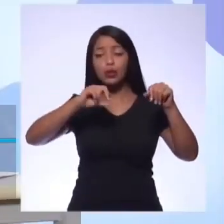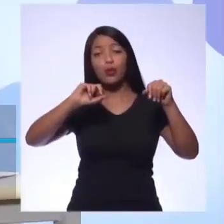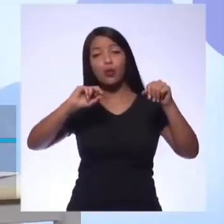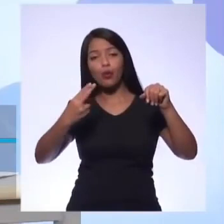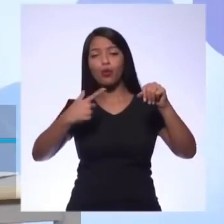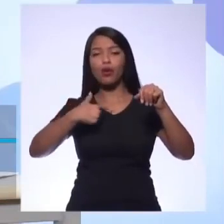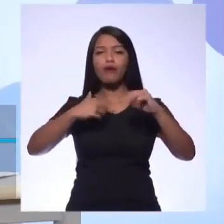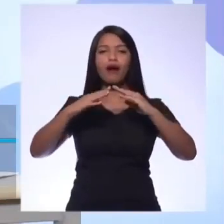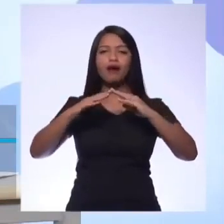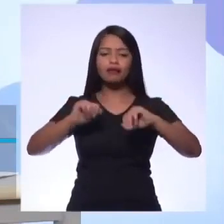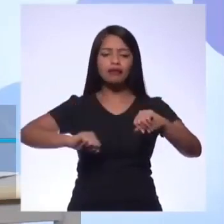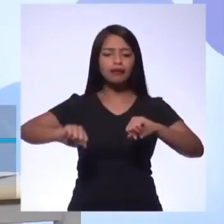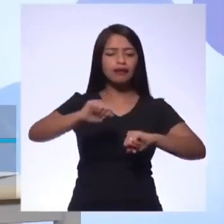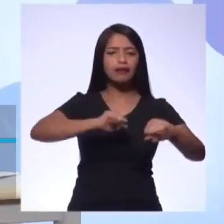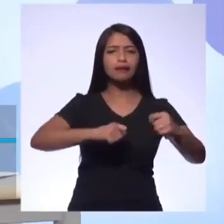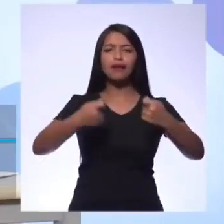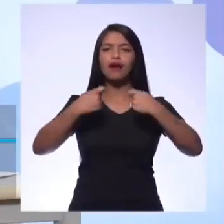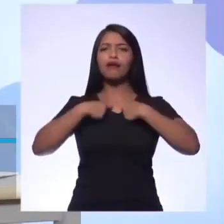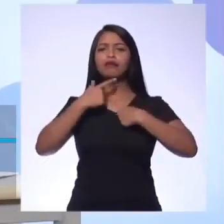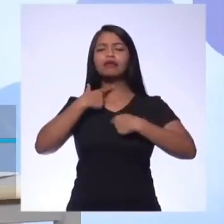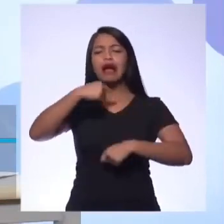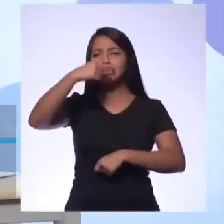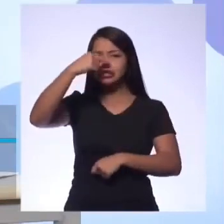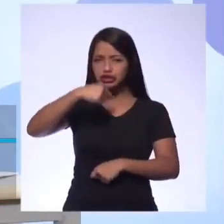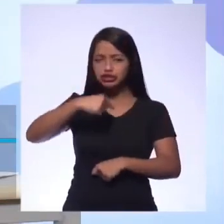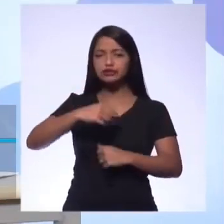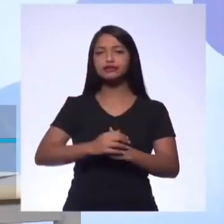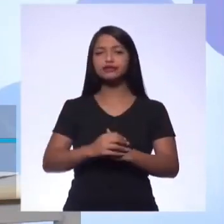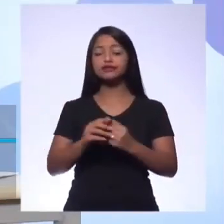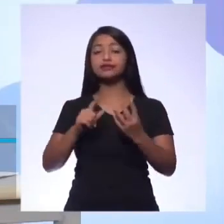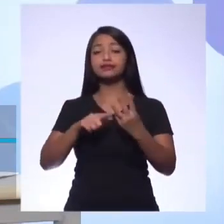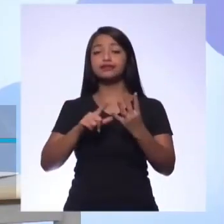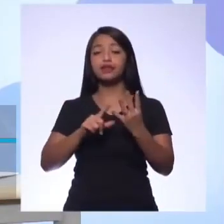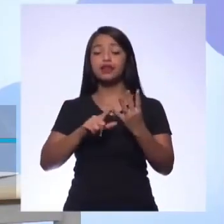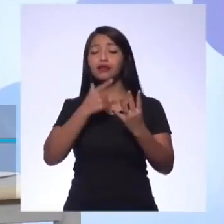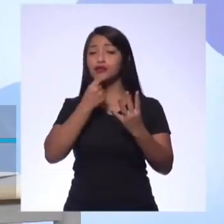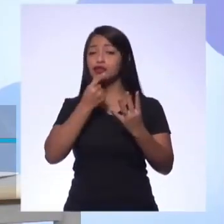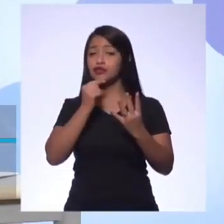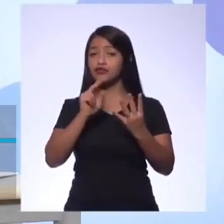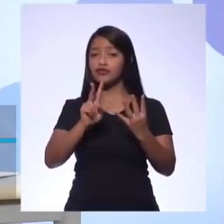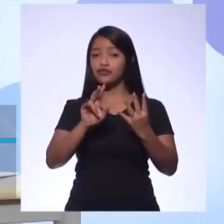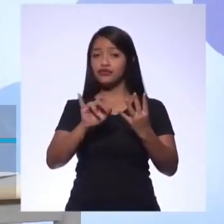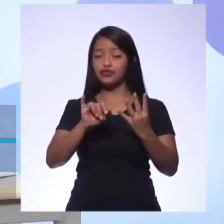aqui, quando estou gripado, o Vinícius.